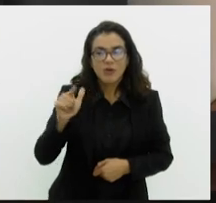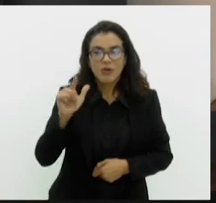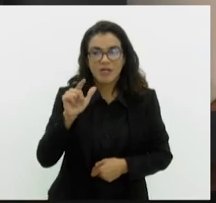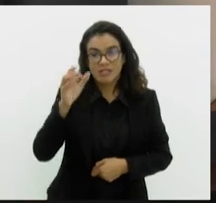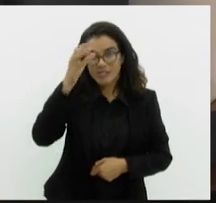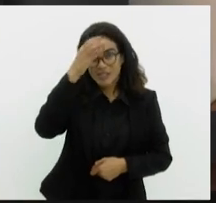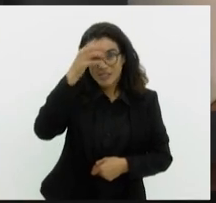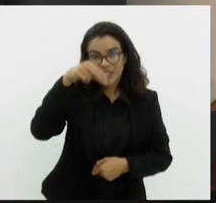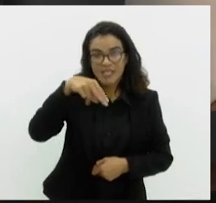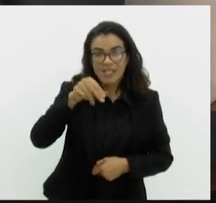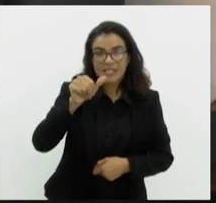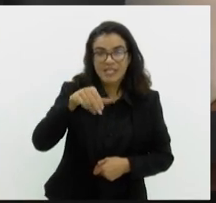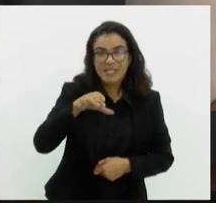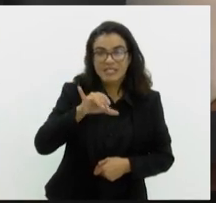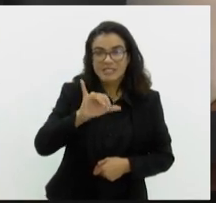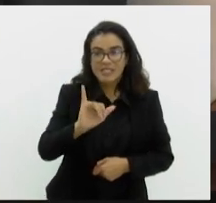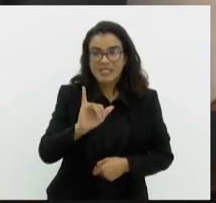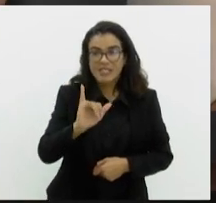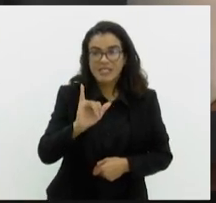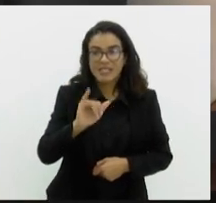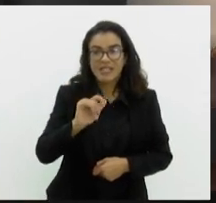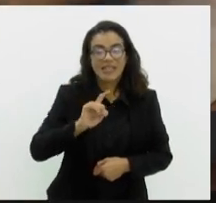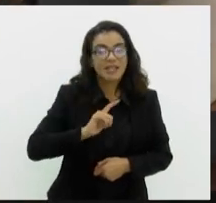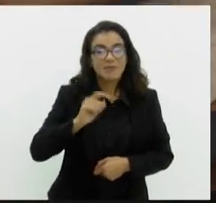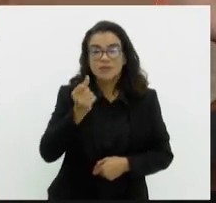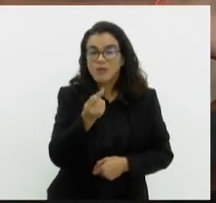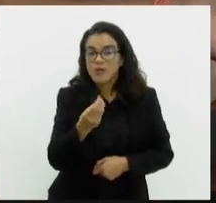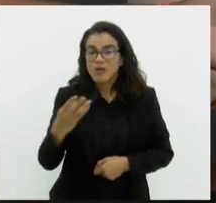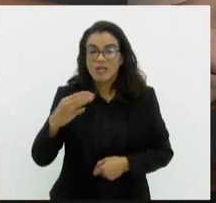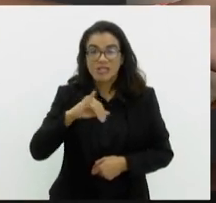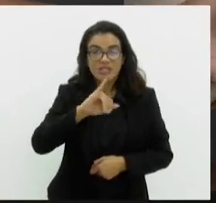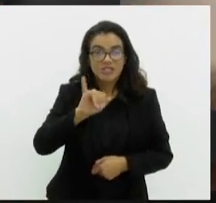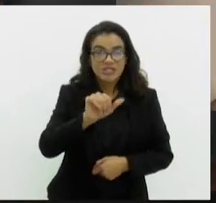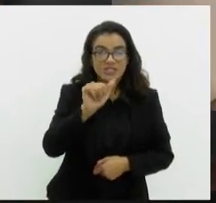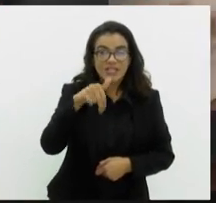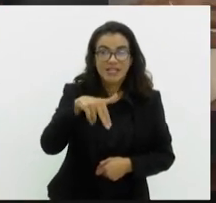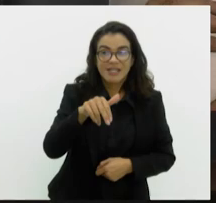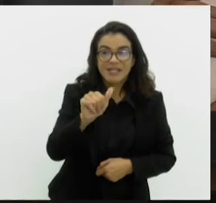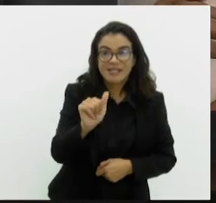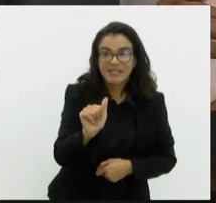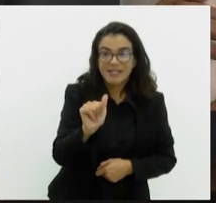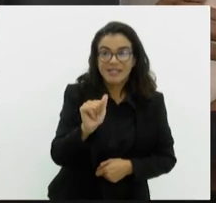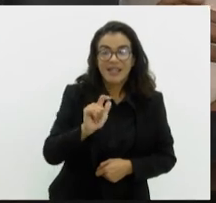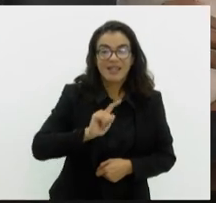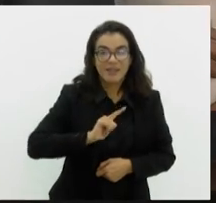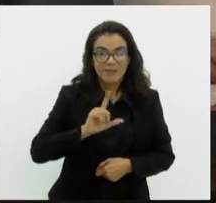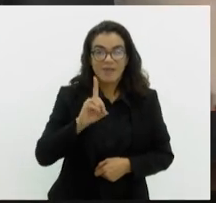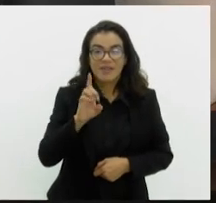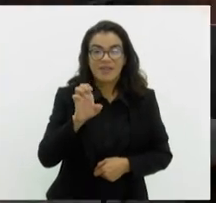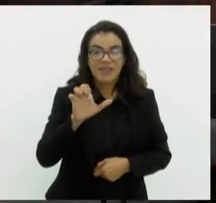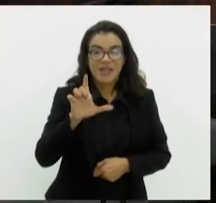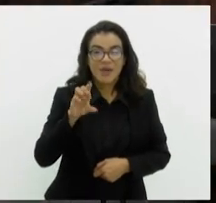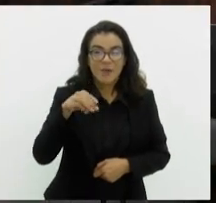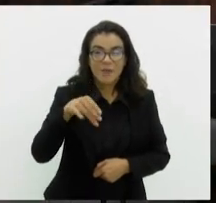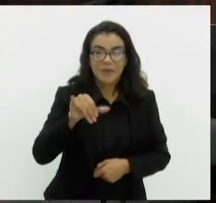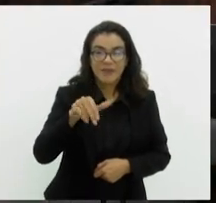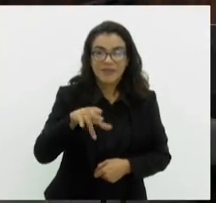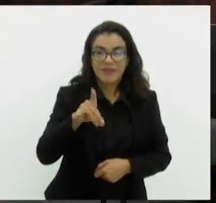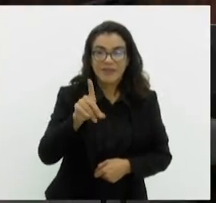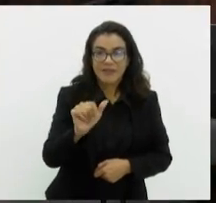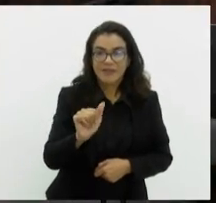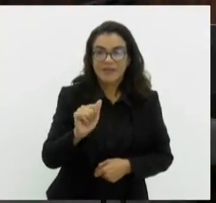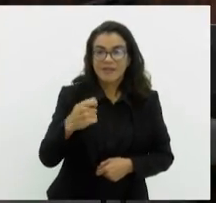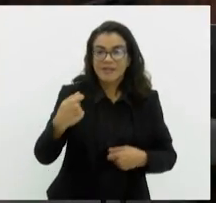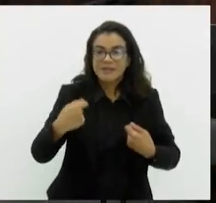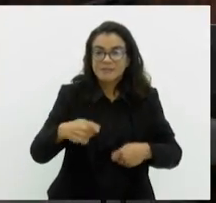Nancy, temos Vilma, temos muitas outras. Temos Jana, temos Delminda. Então, nós precisamos